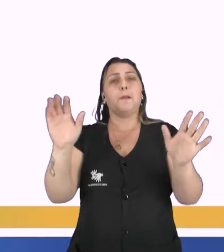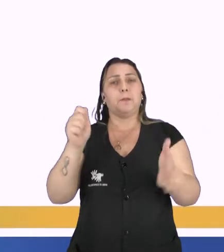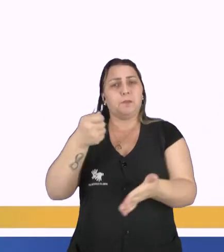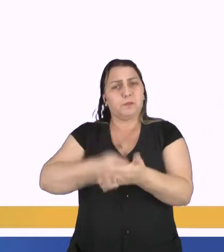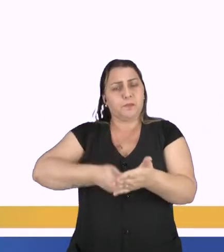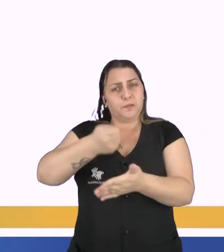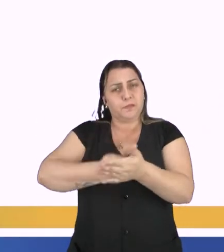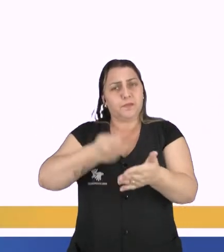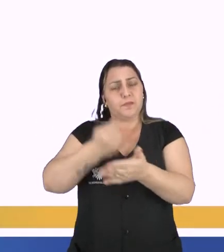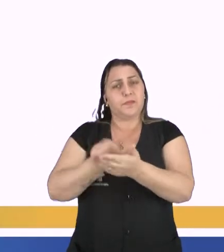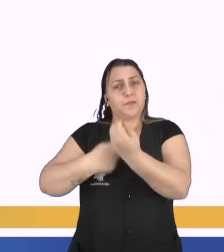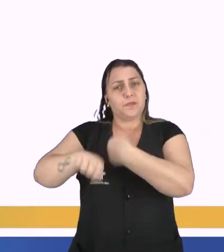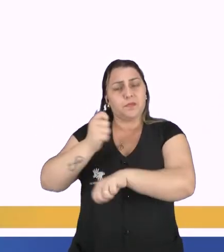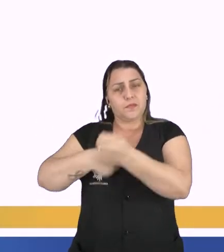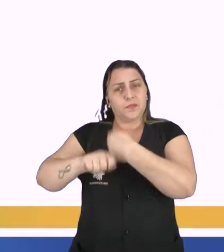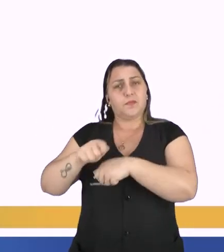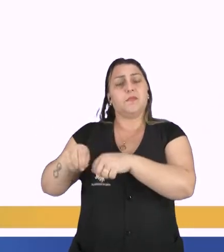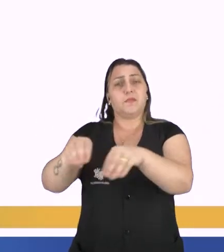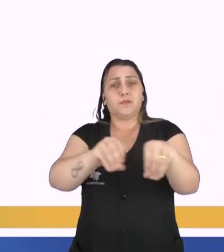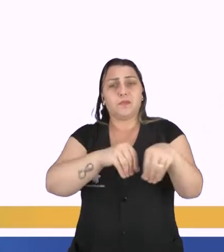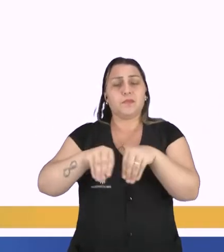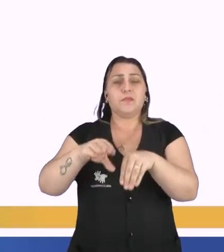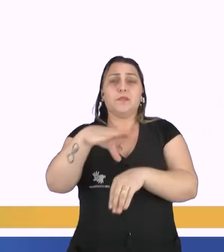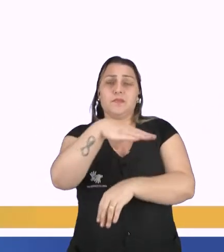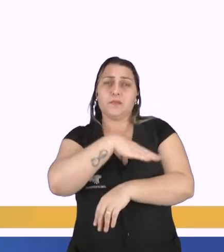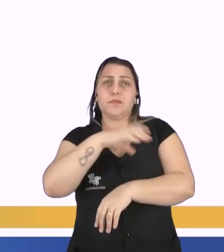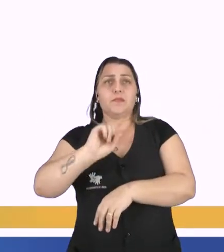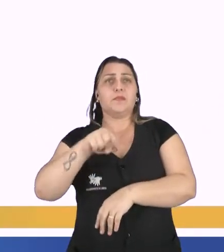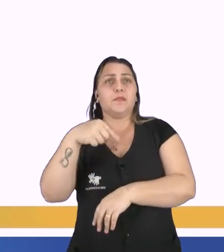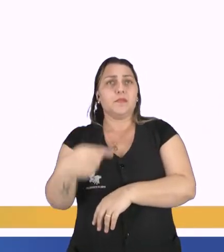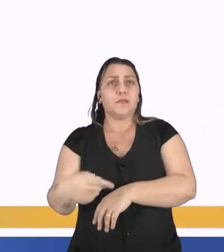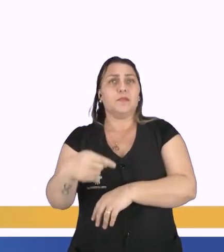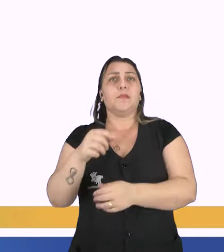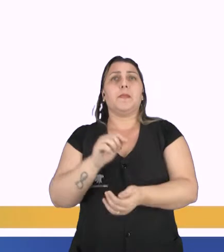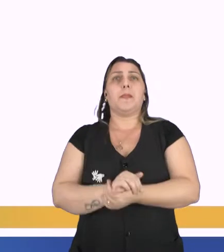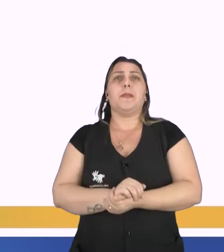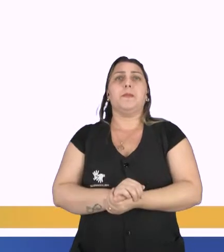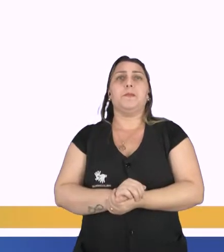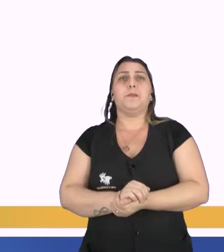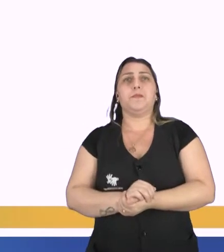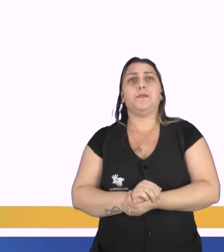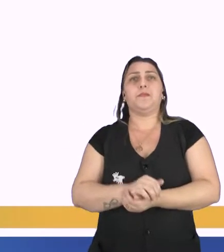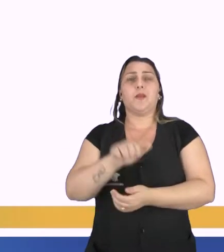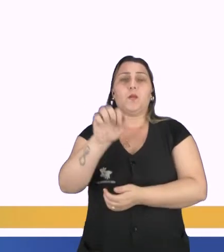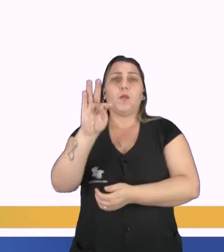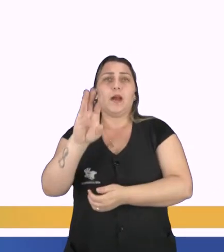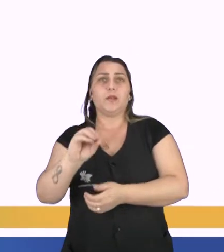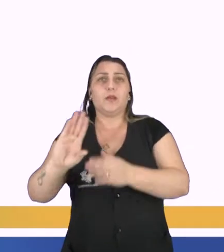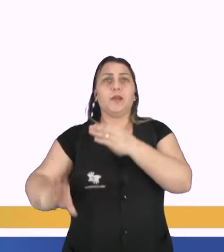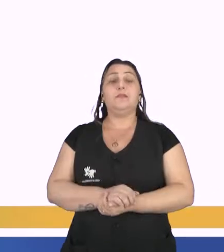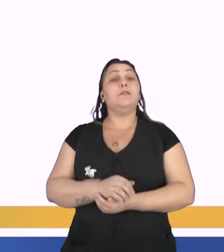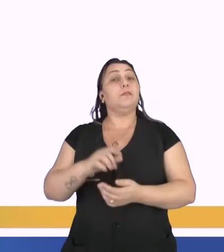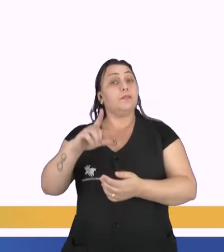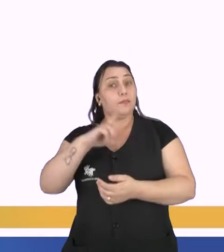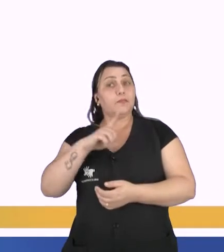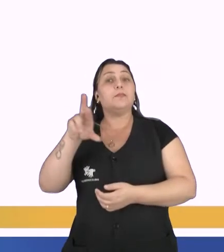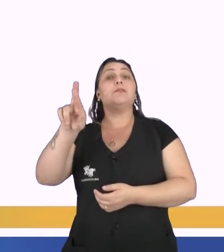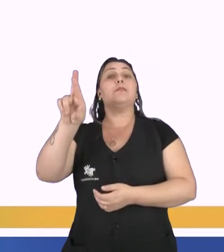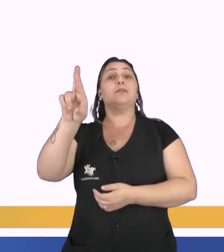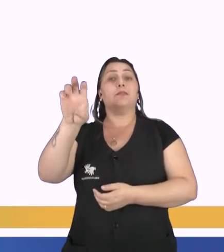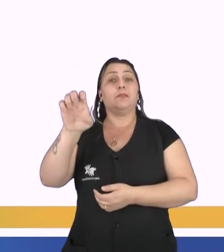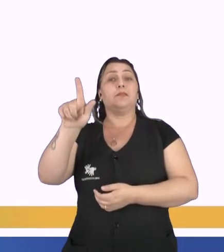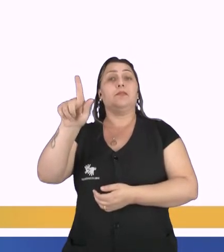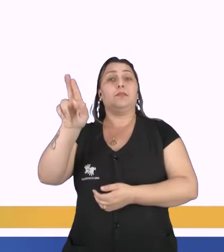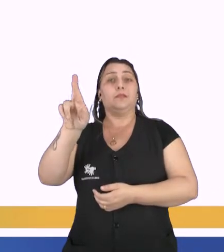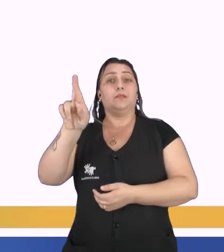autonomia administrativa, então, às províncias, como a gente vai ter depois o ato adicional de 1834. E tínhamos